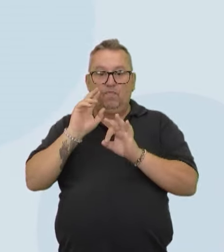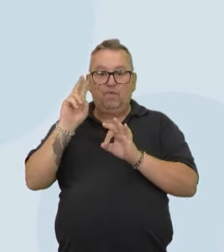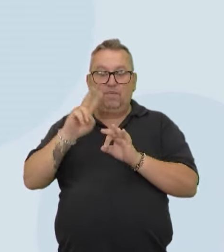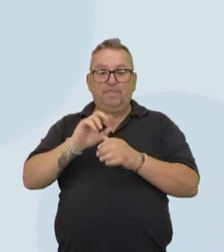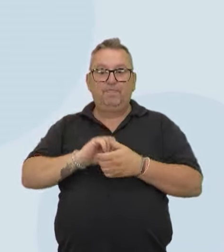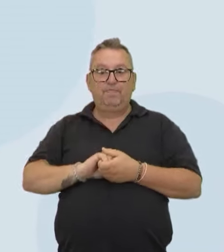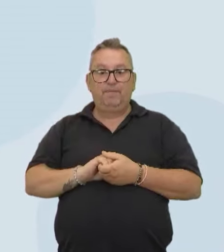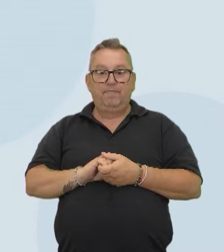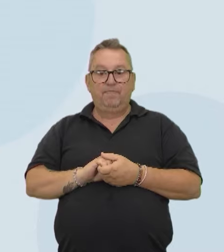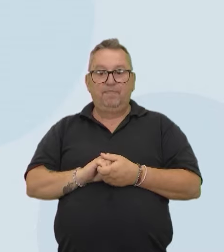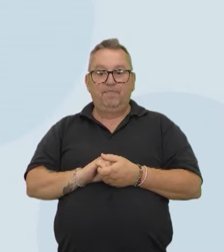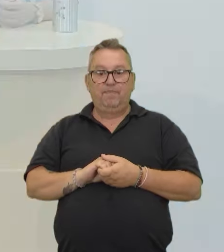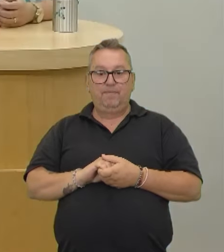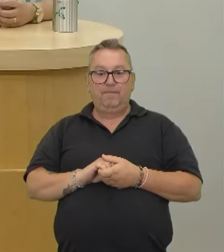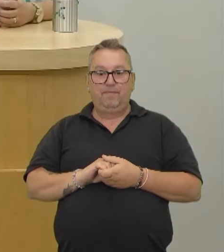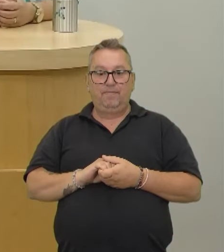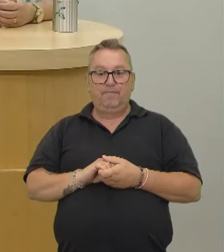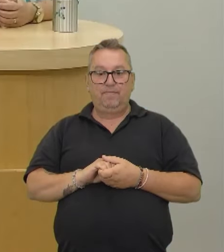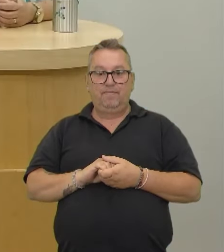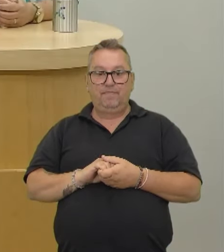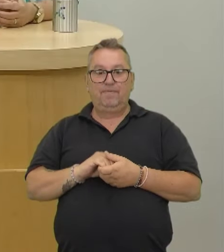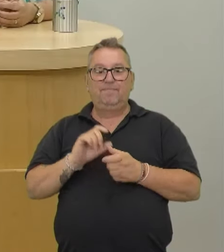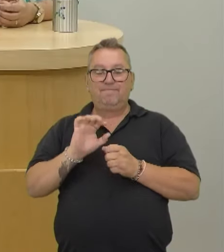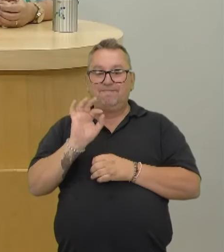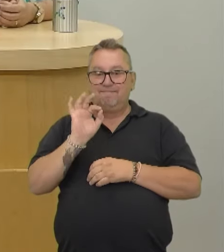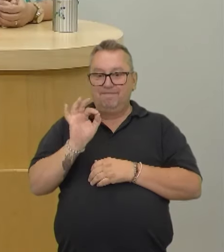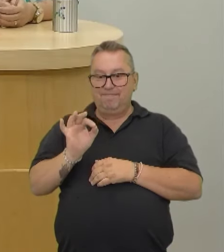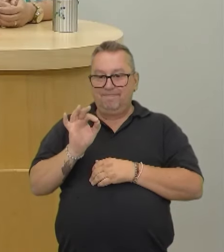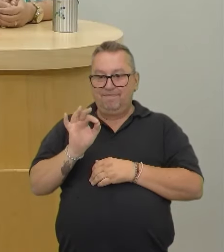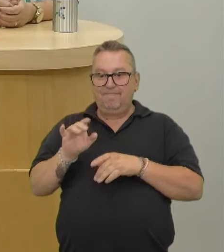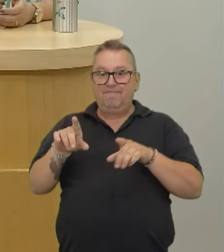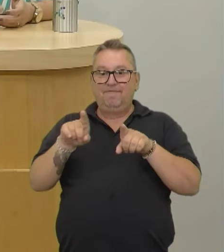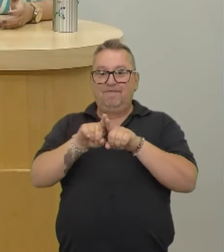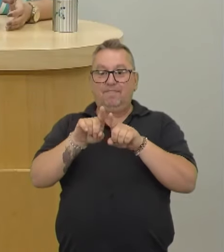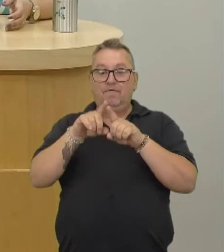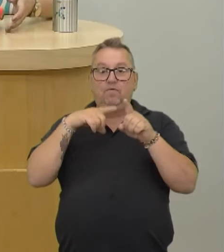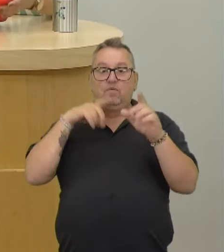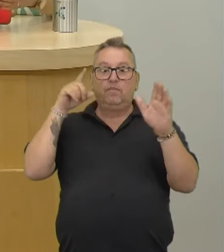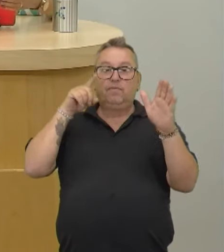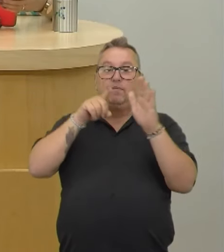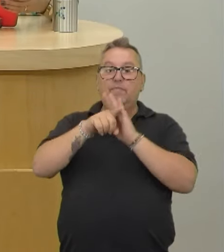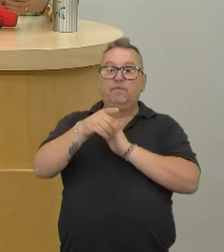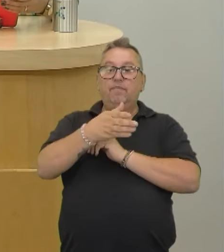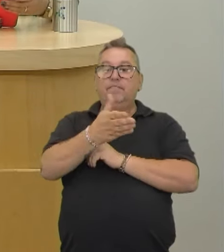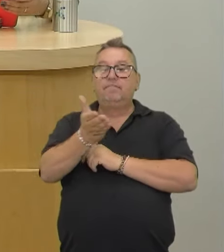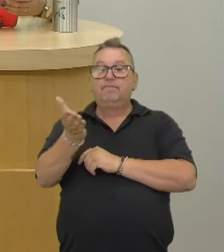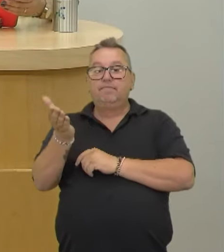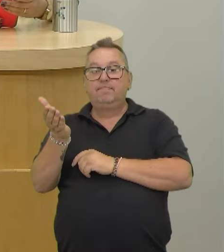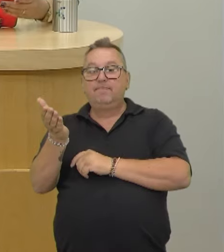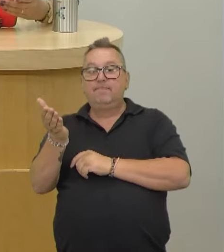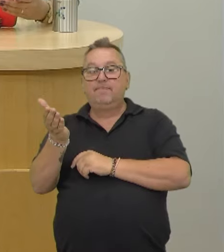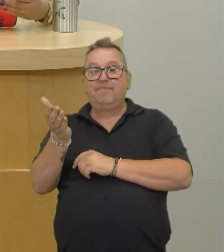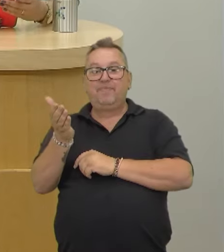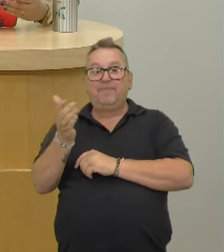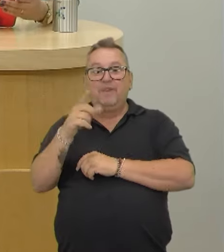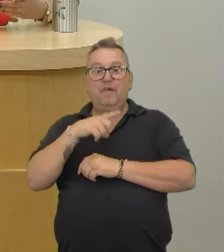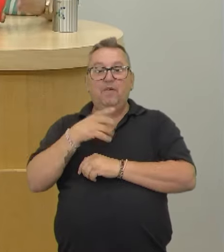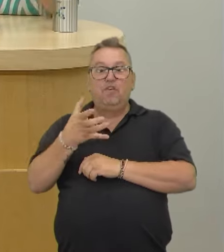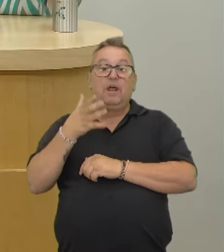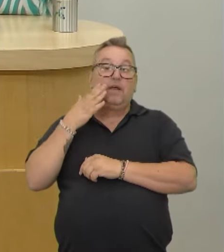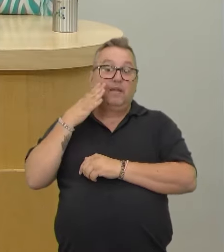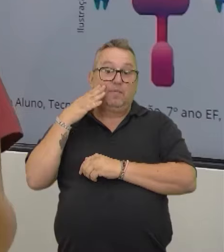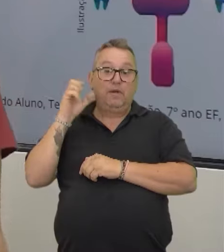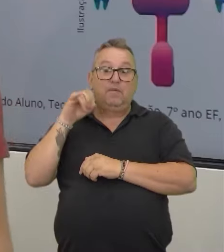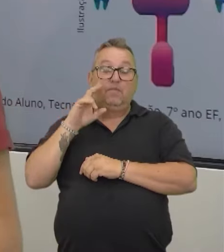massa. Voltando para elas. Exato. E aí a gente tem uma pergunta pra vocês, né? A gente quer saber